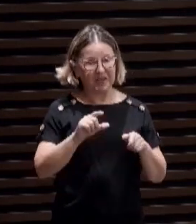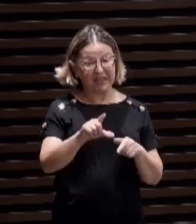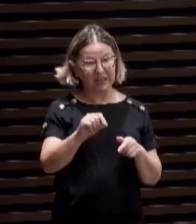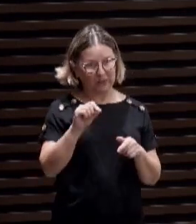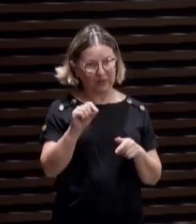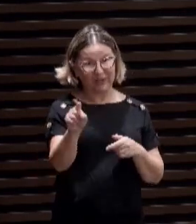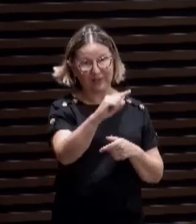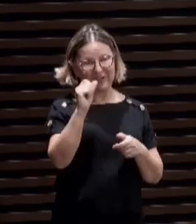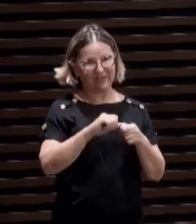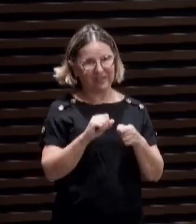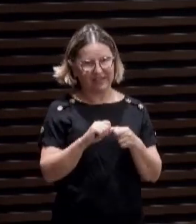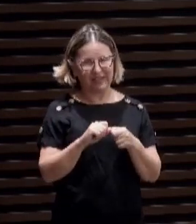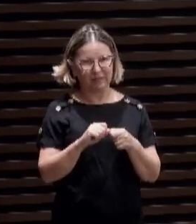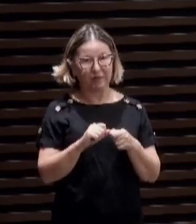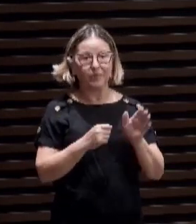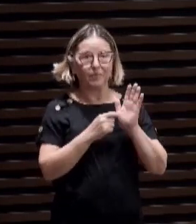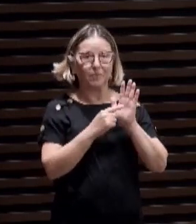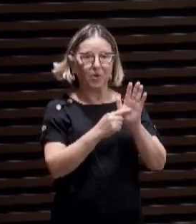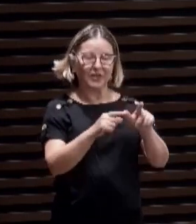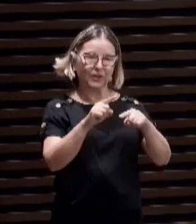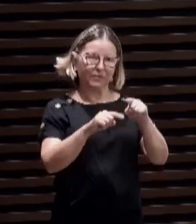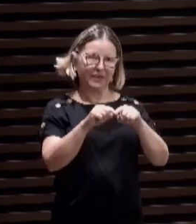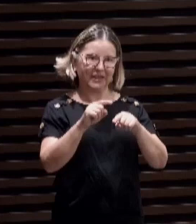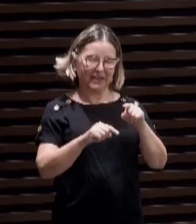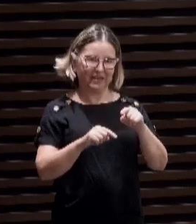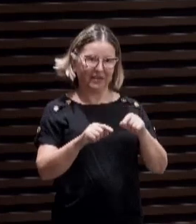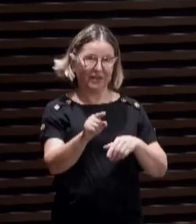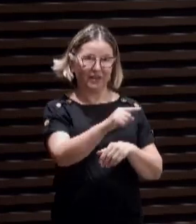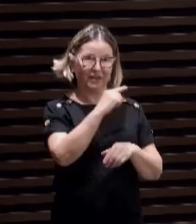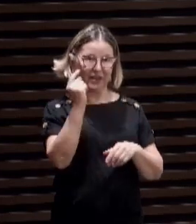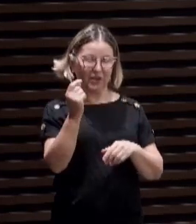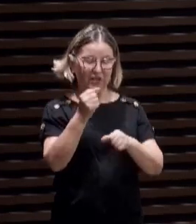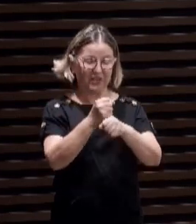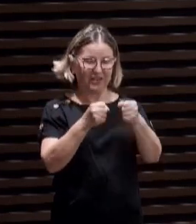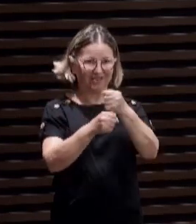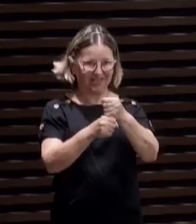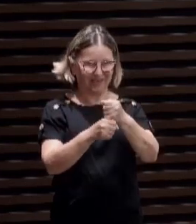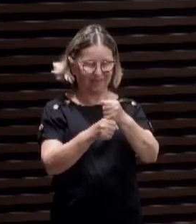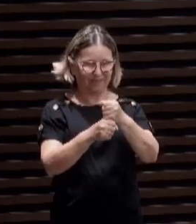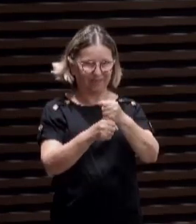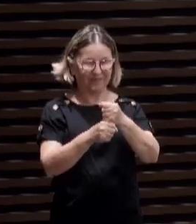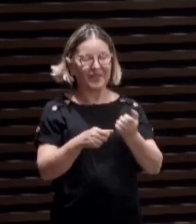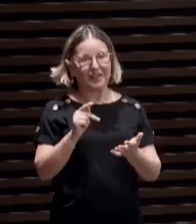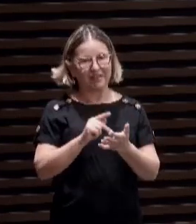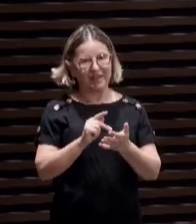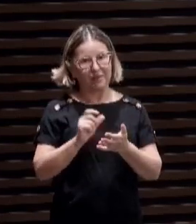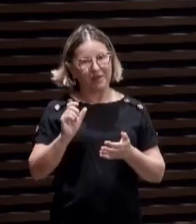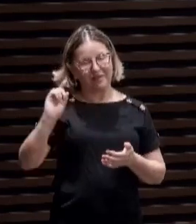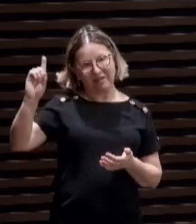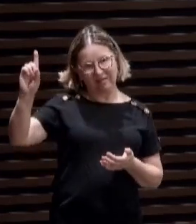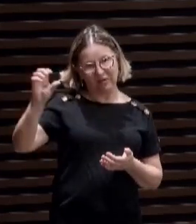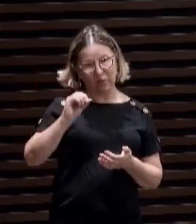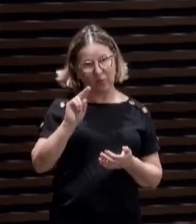determinam os materiais que edificamos sobre esse fundamento. As verdades da palavra de Deus